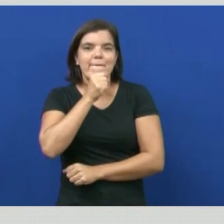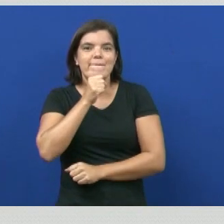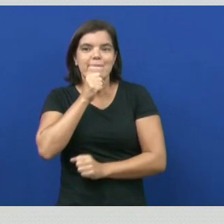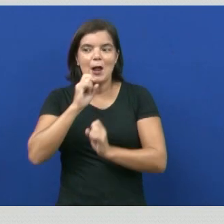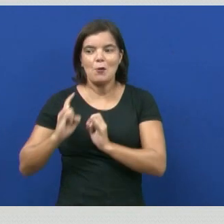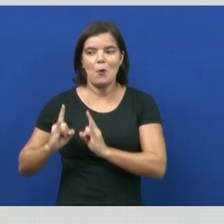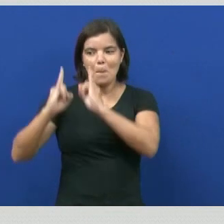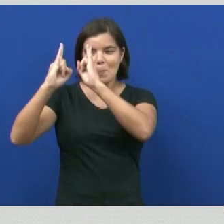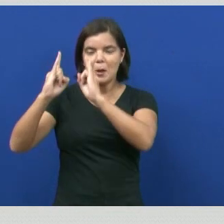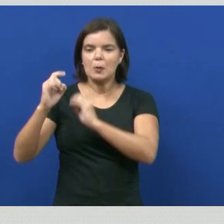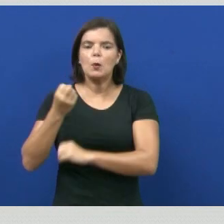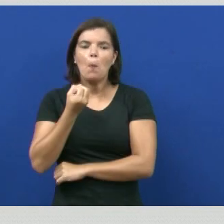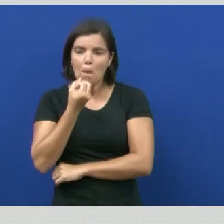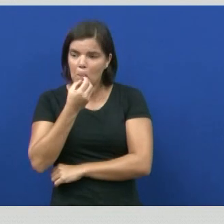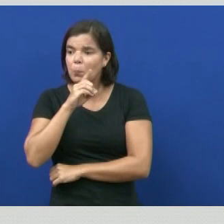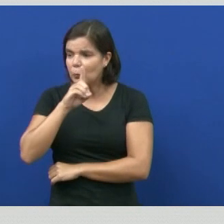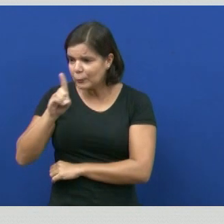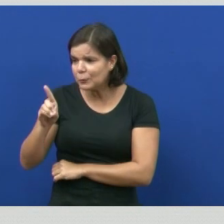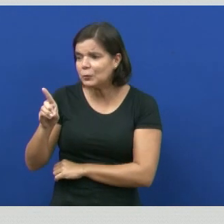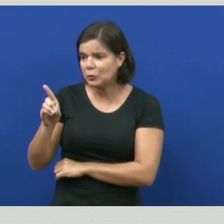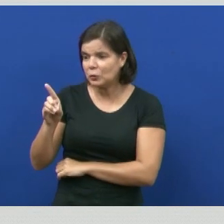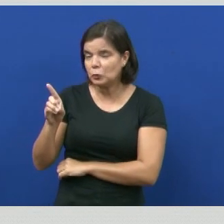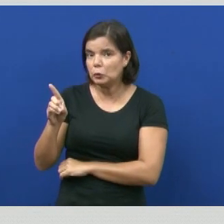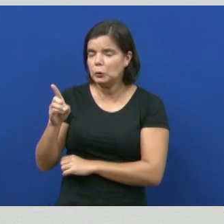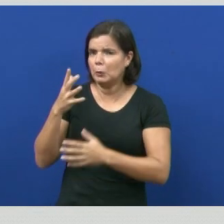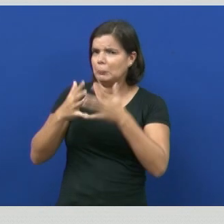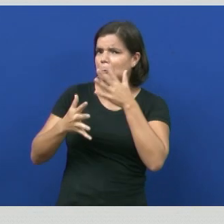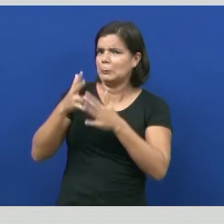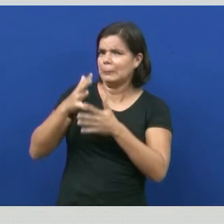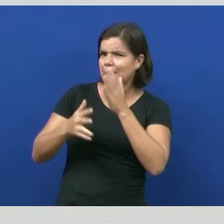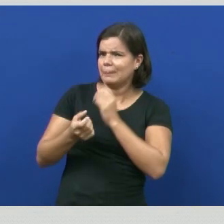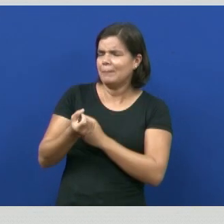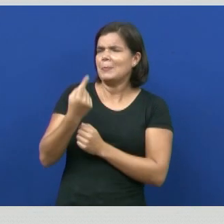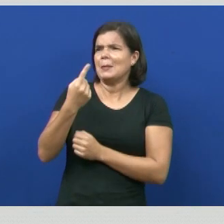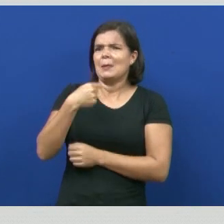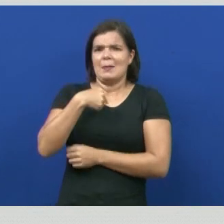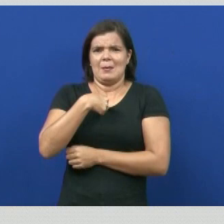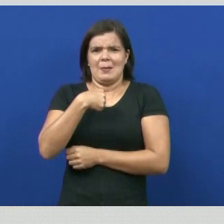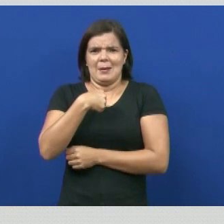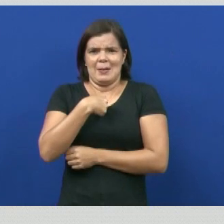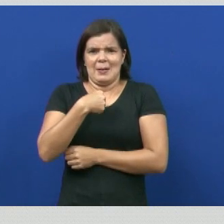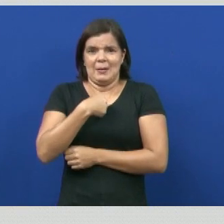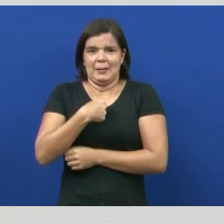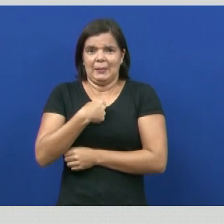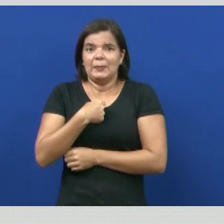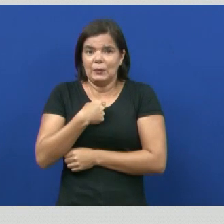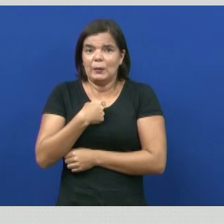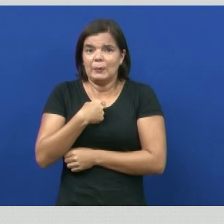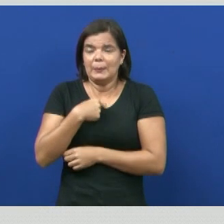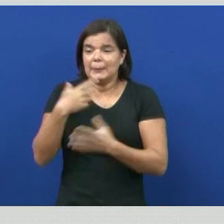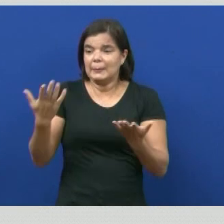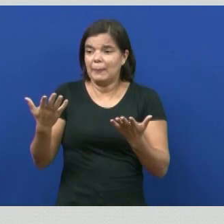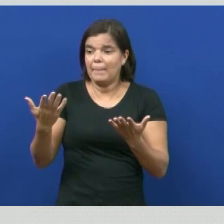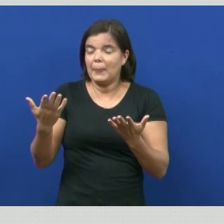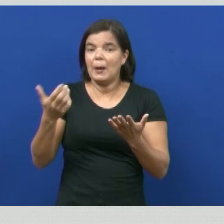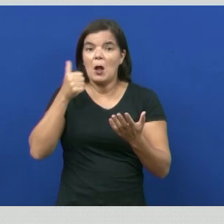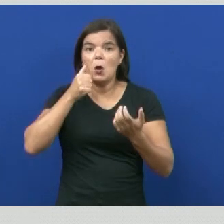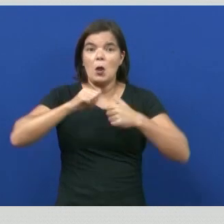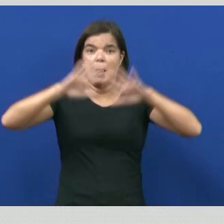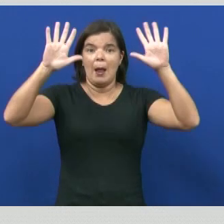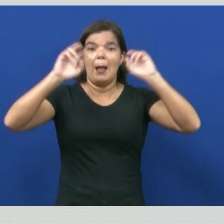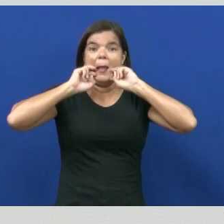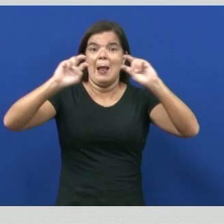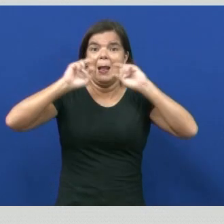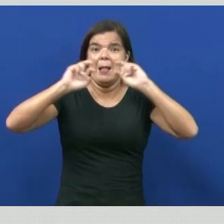vizinho. Bom dia, minha senhora, disse ele confuso. Imagine eu. Estarrecida, atirou os braços para cima, soltou um